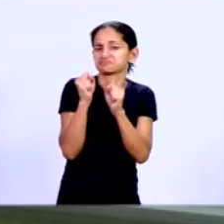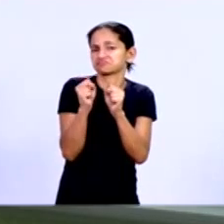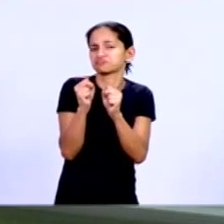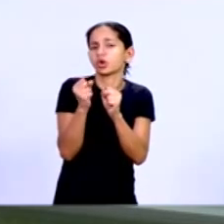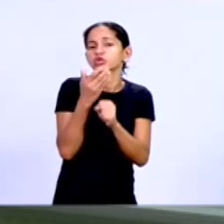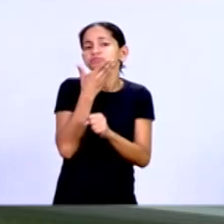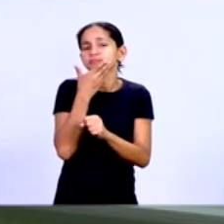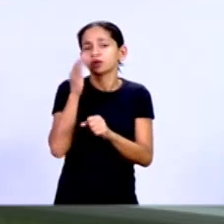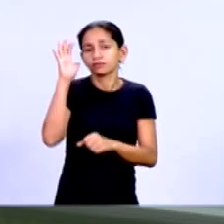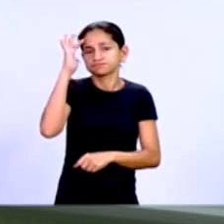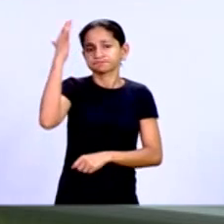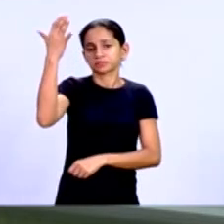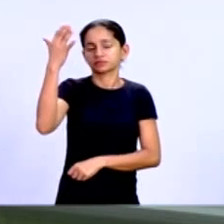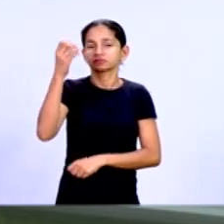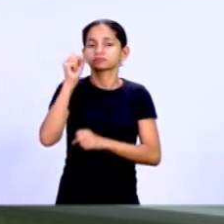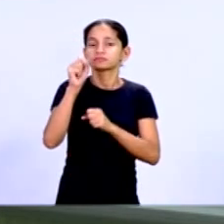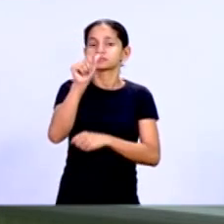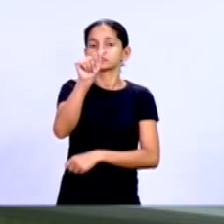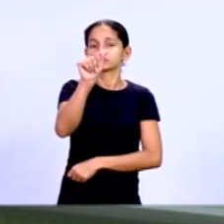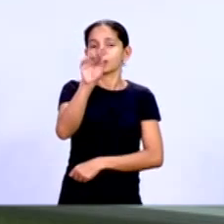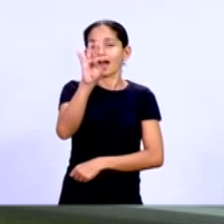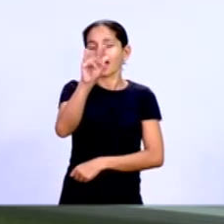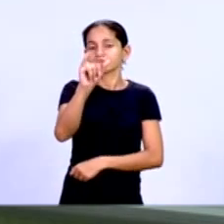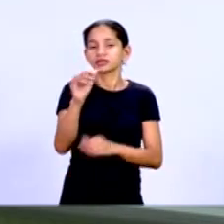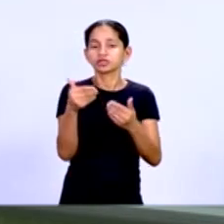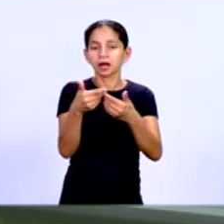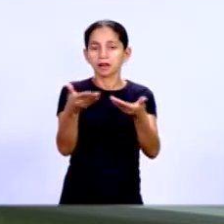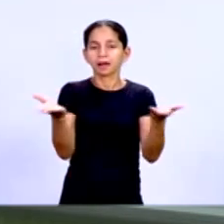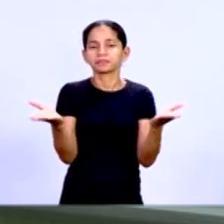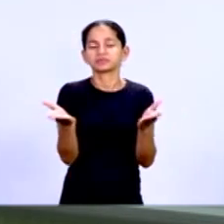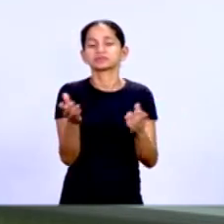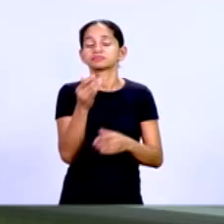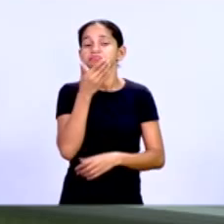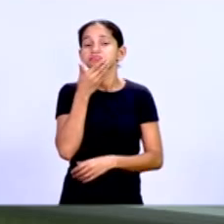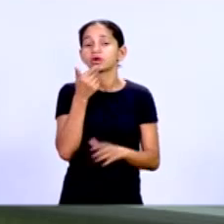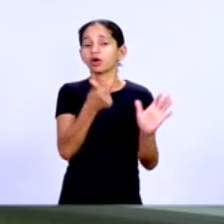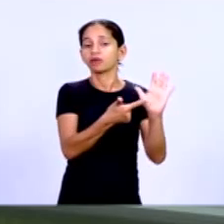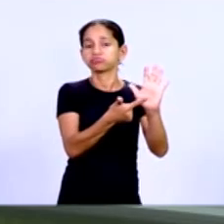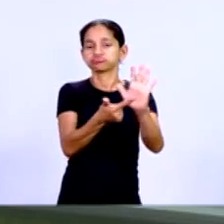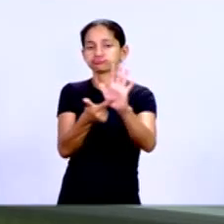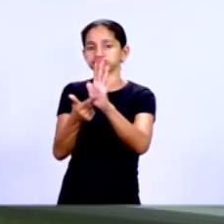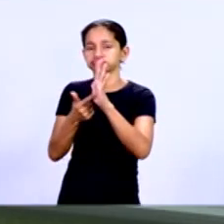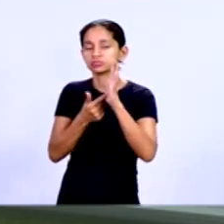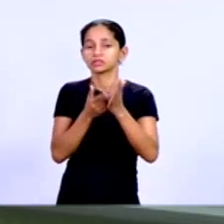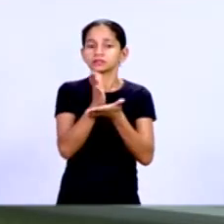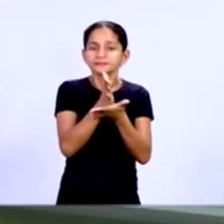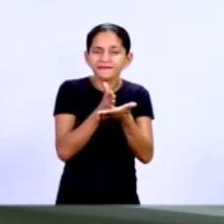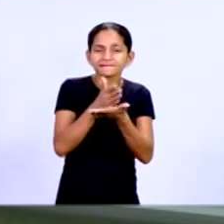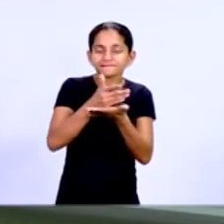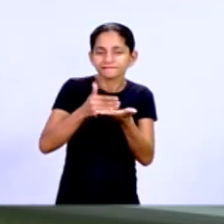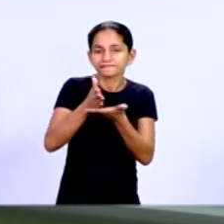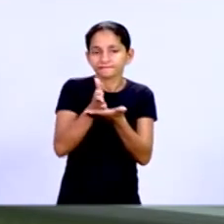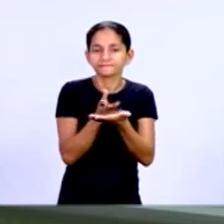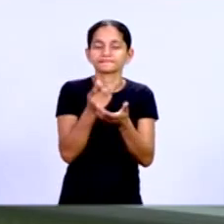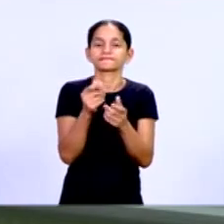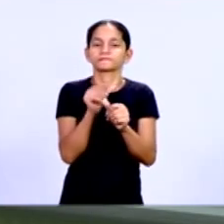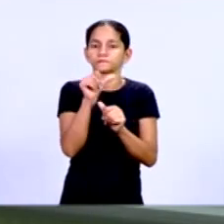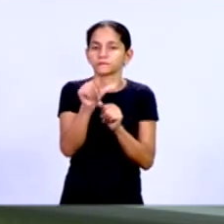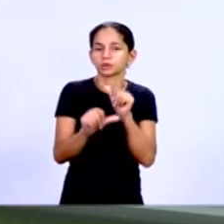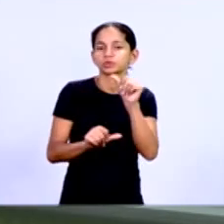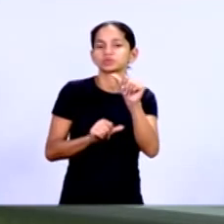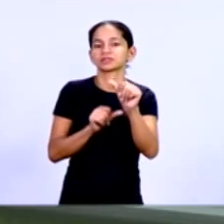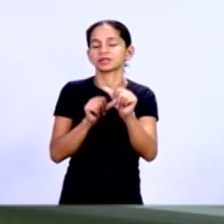abrem, fazem uma ata de abertura, onde eles conseguem abrir o capital, mudar